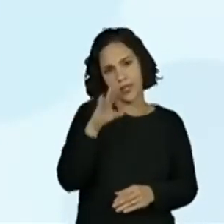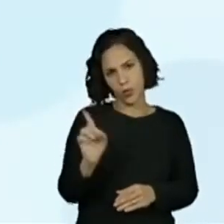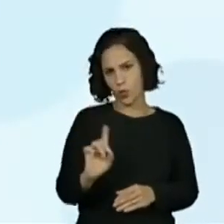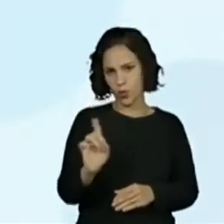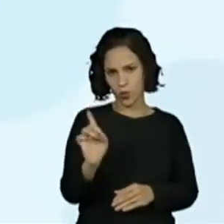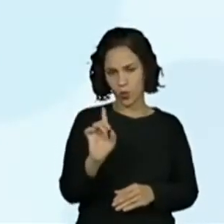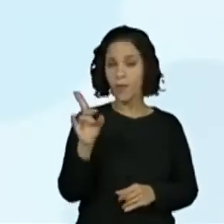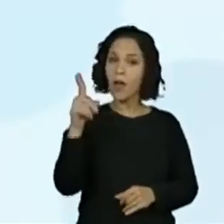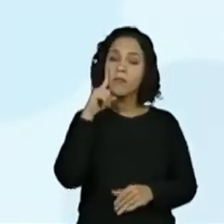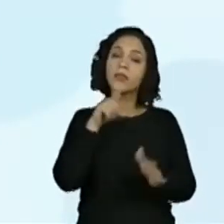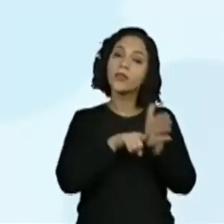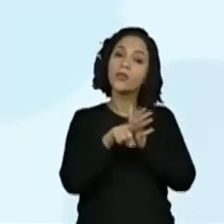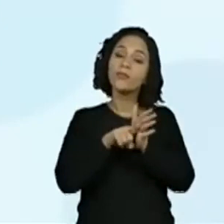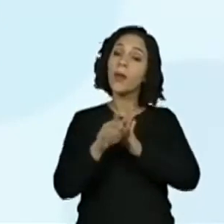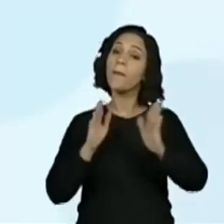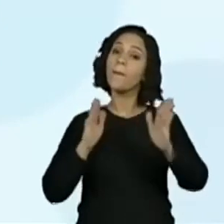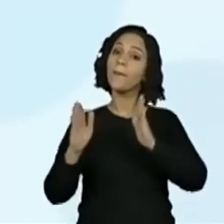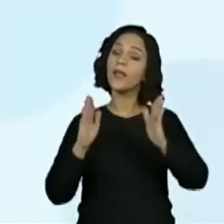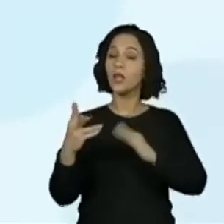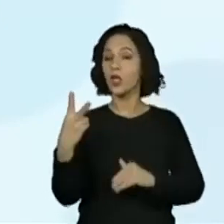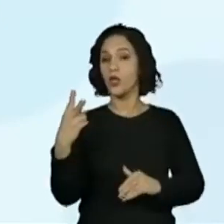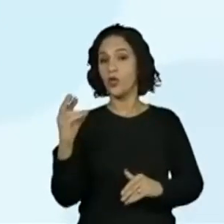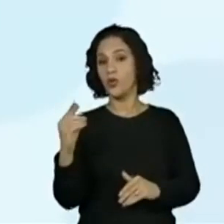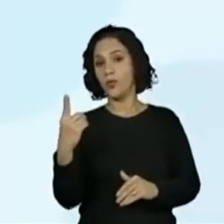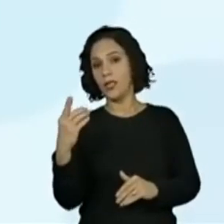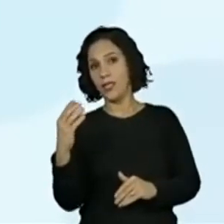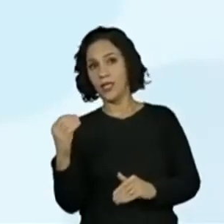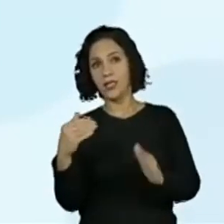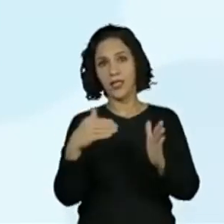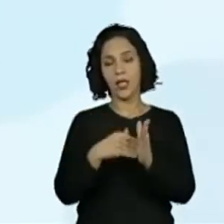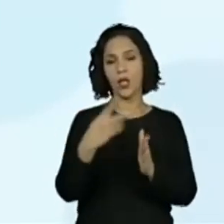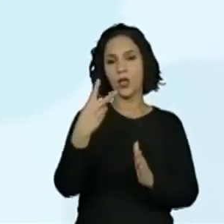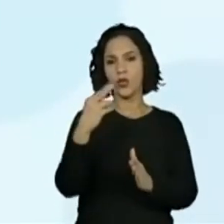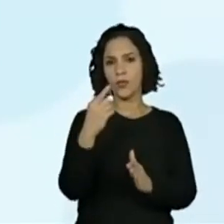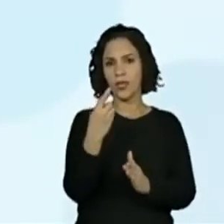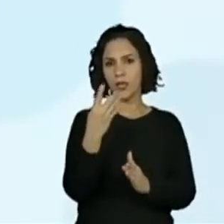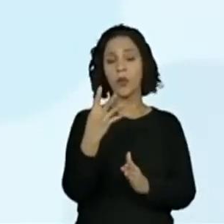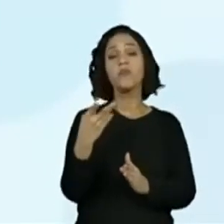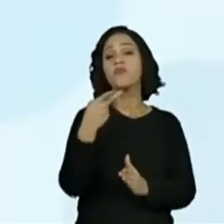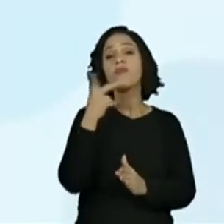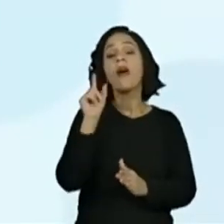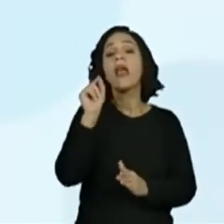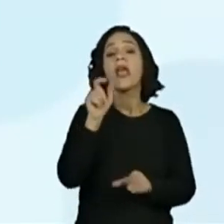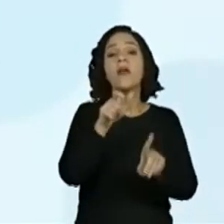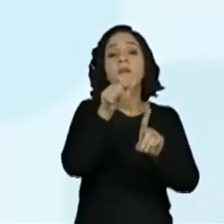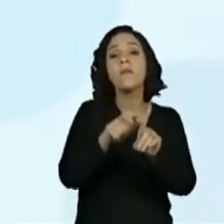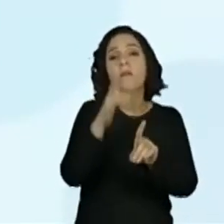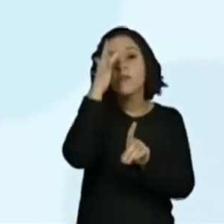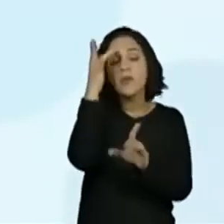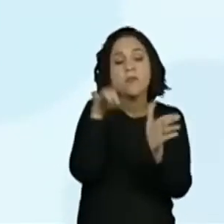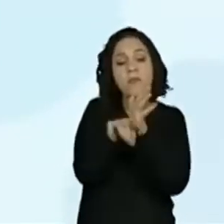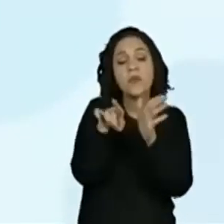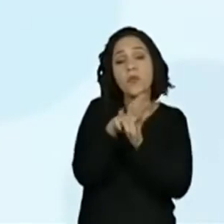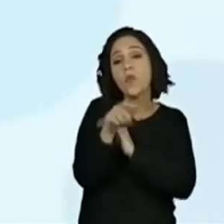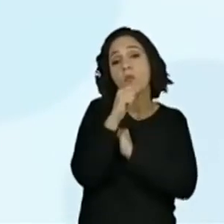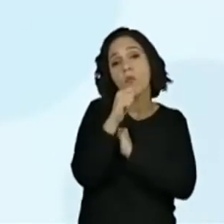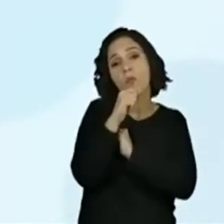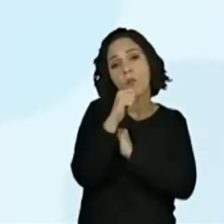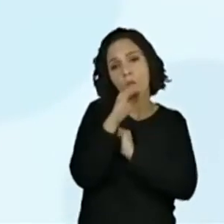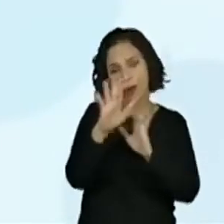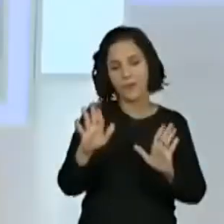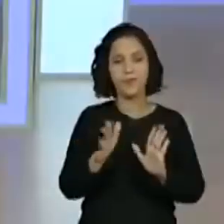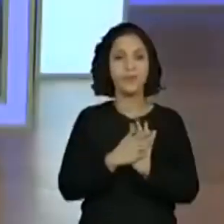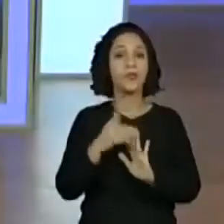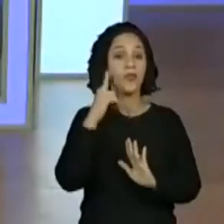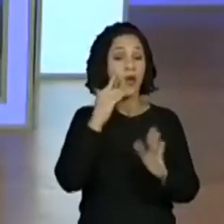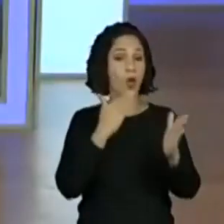não deixa claro se eles são de lá, né, professora? Então, exatamente. Isso não dá para saber. Vamos continuar lendo outra notícia para a gente